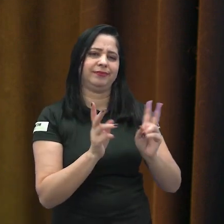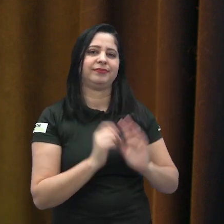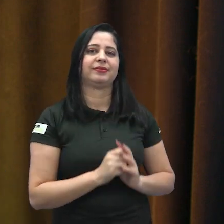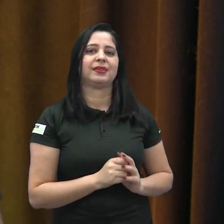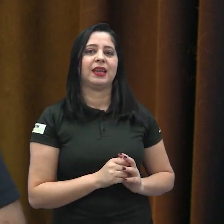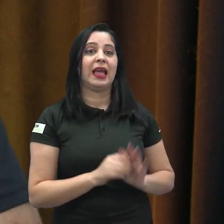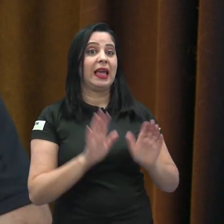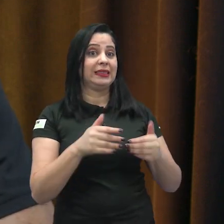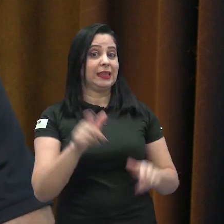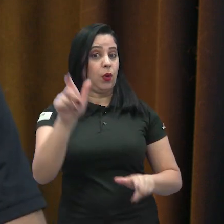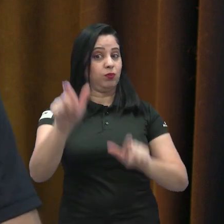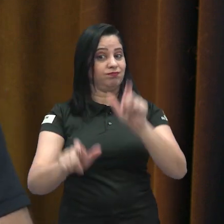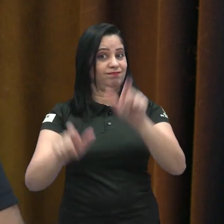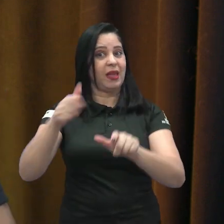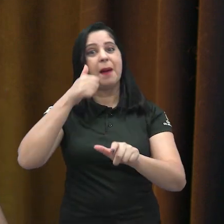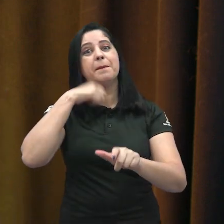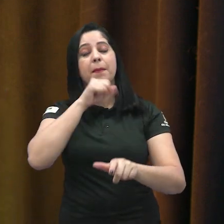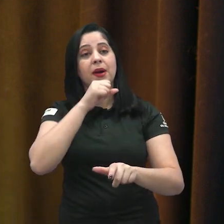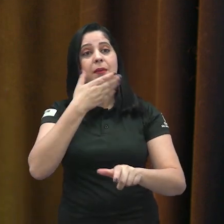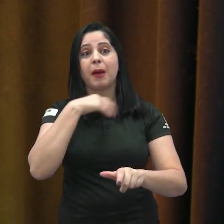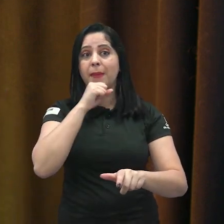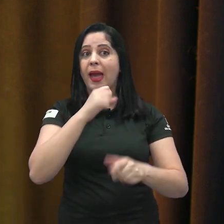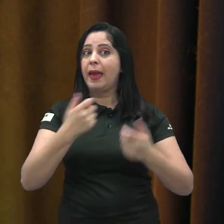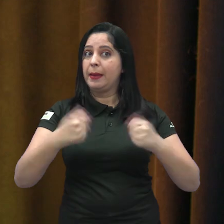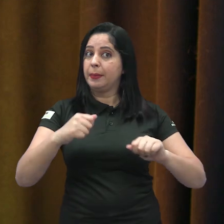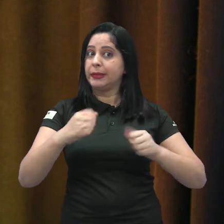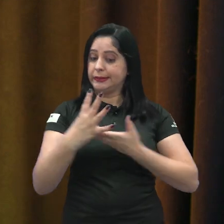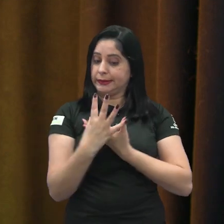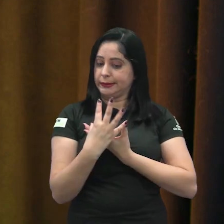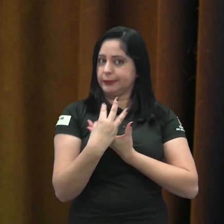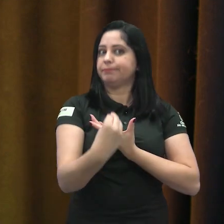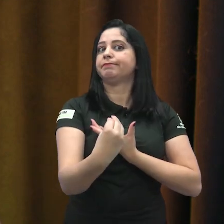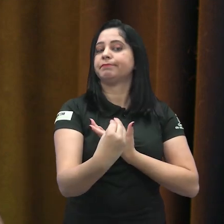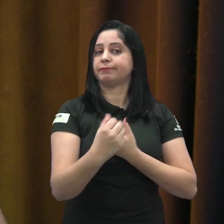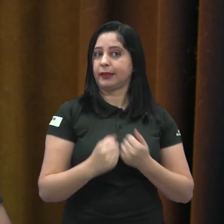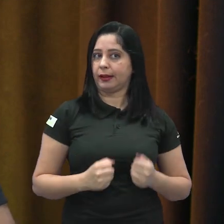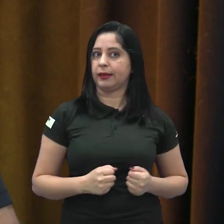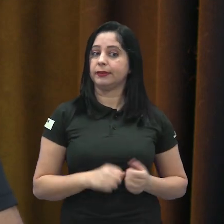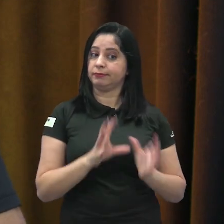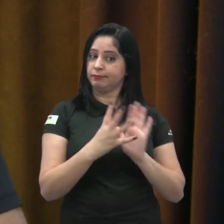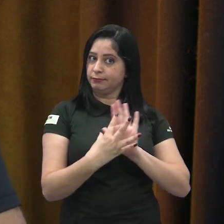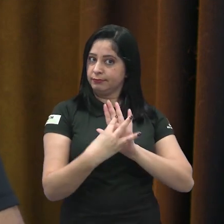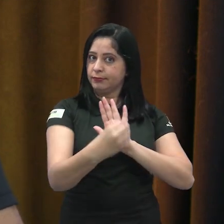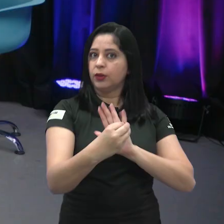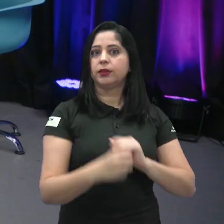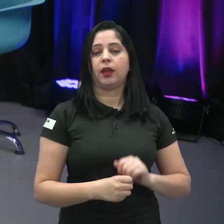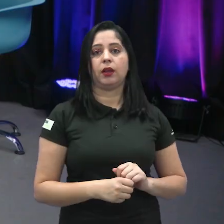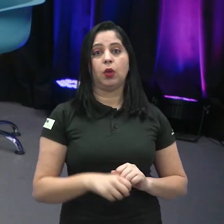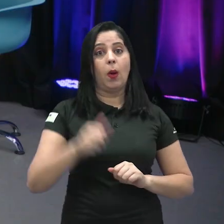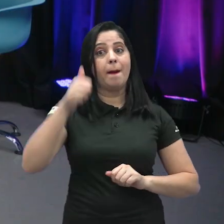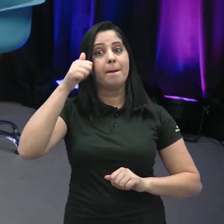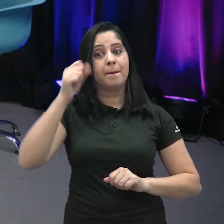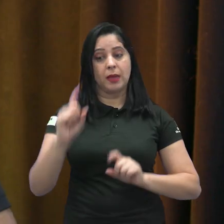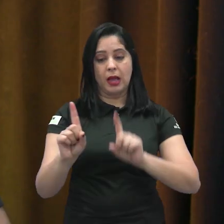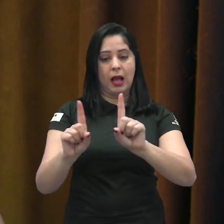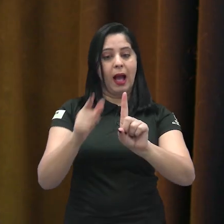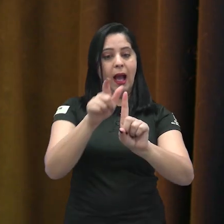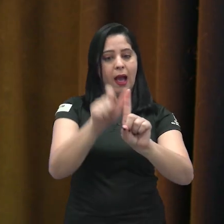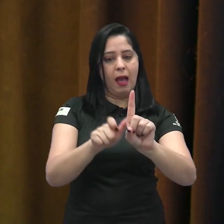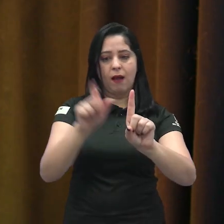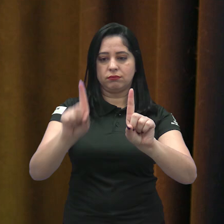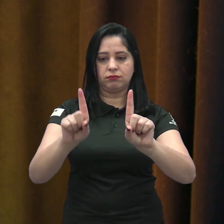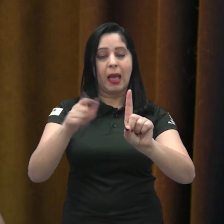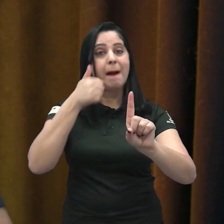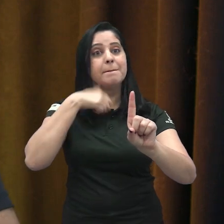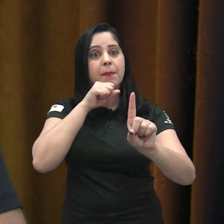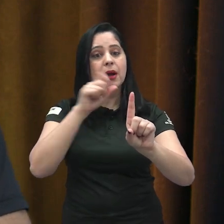fechar. Essa coisa dos pais, os pais são um exemplo. Exato. A gente educa pelo exemplo, Se eles praticam o esporte, as